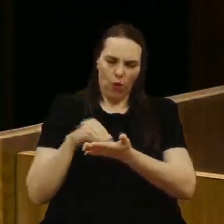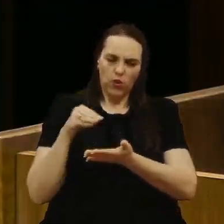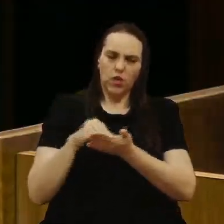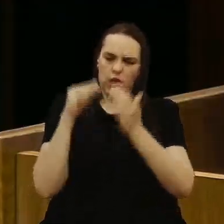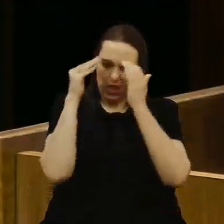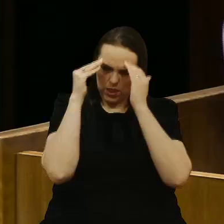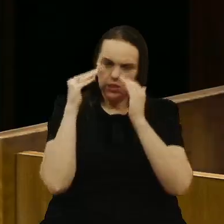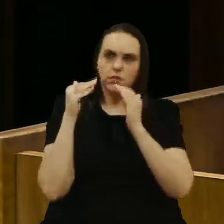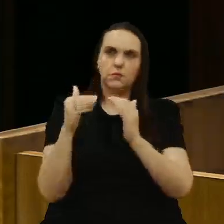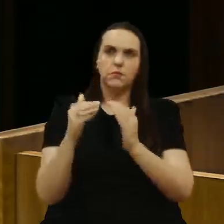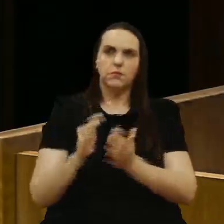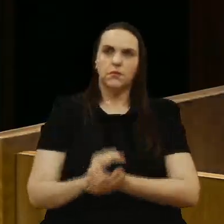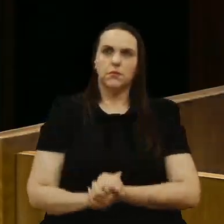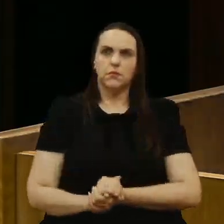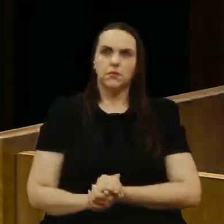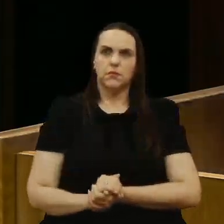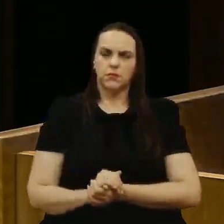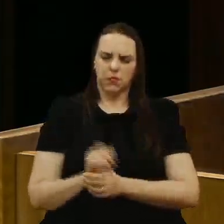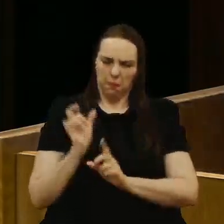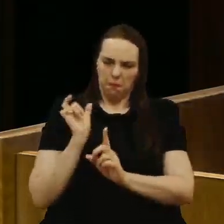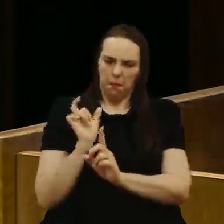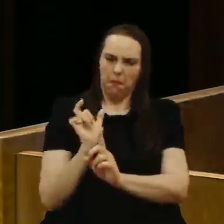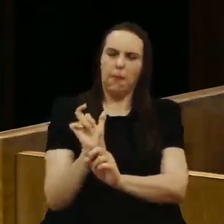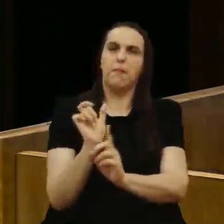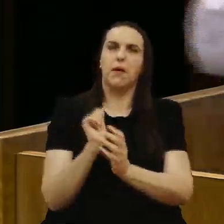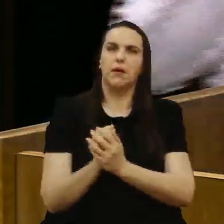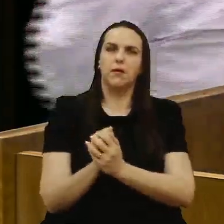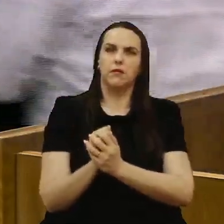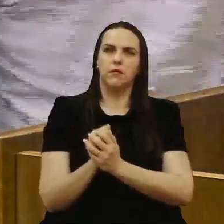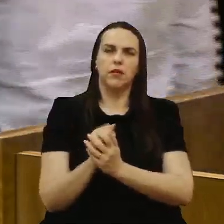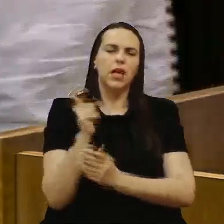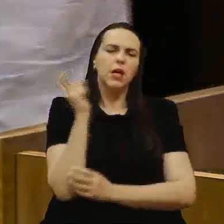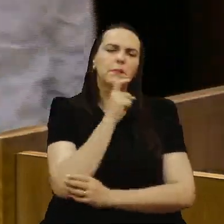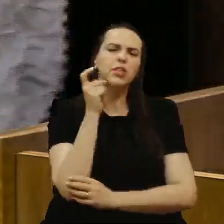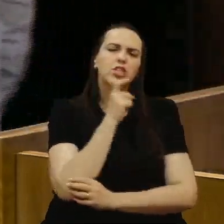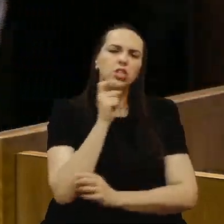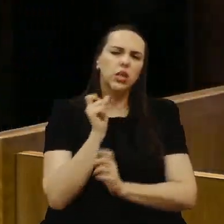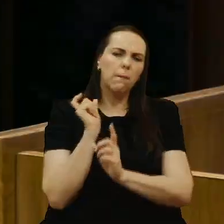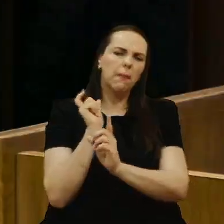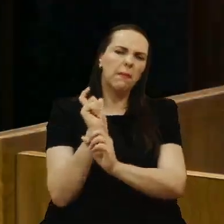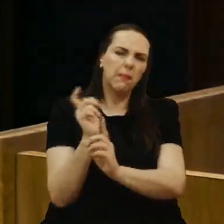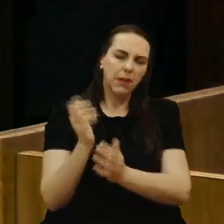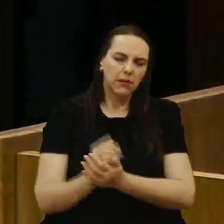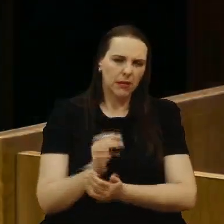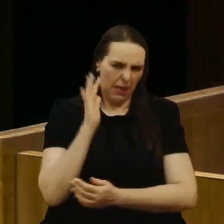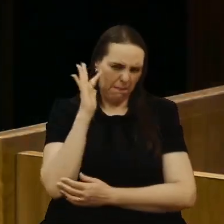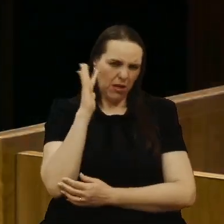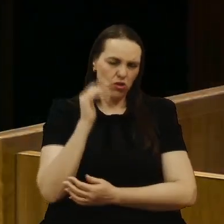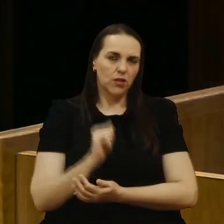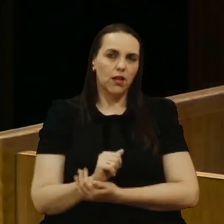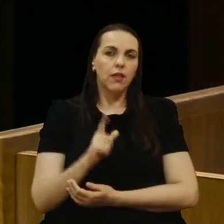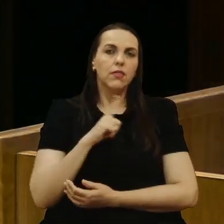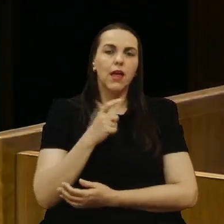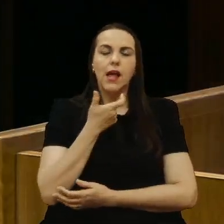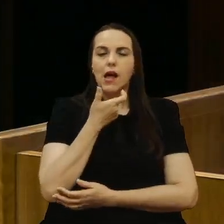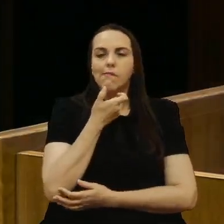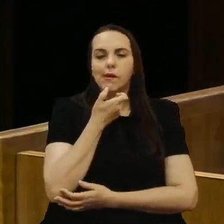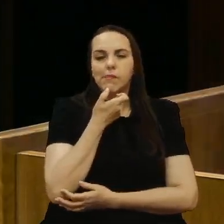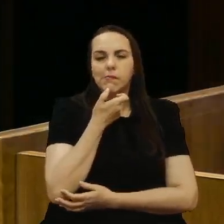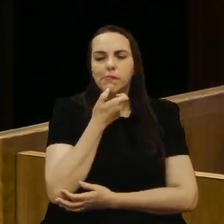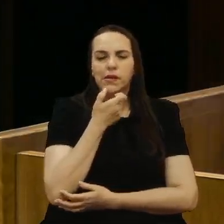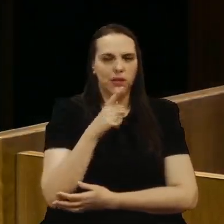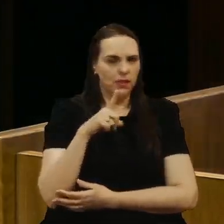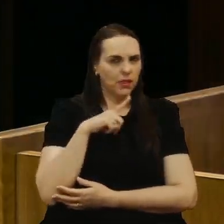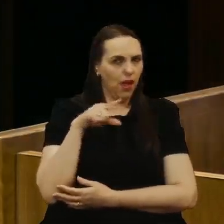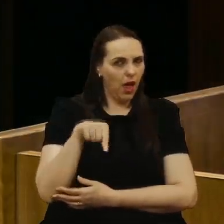desrespeitosa, aviltosa e caluniosa. Vocês já imaginaram ter um áudio ou